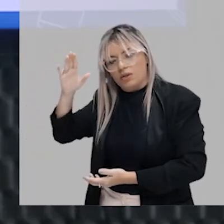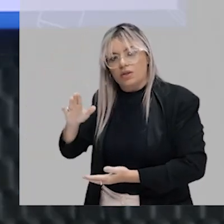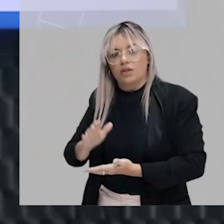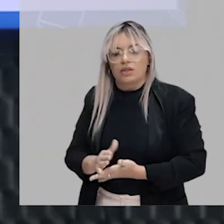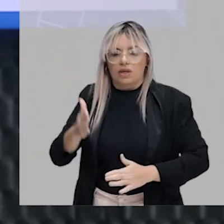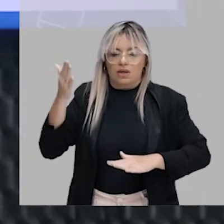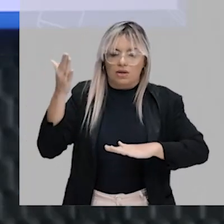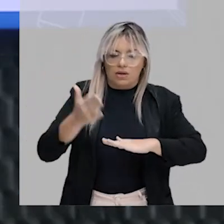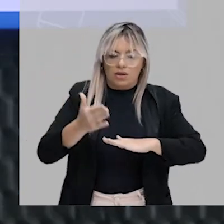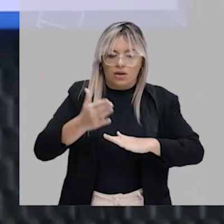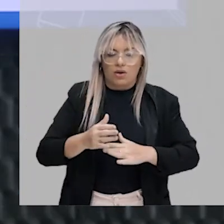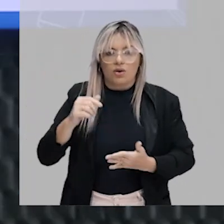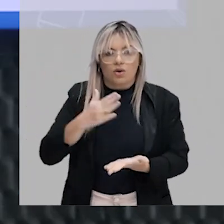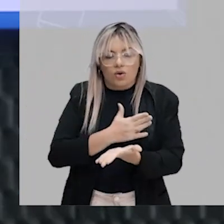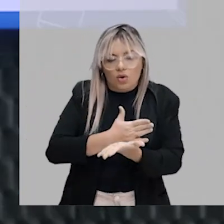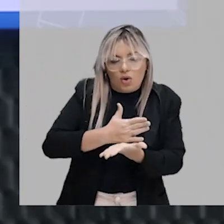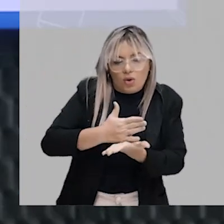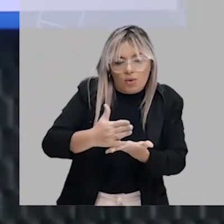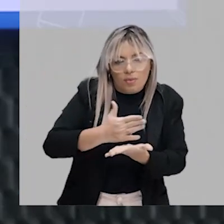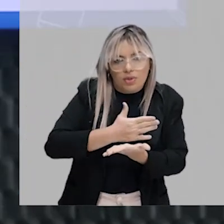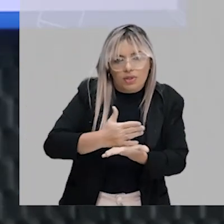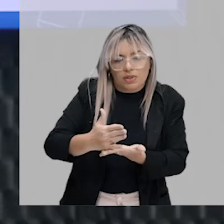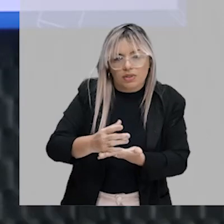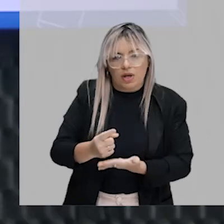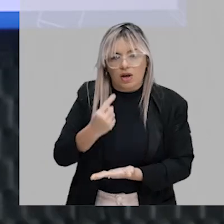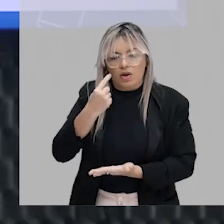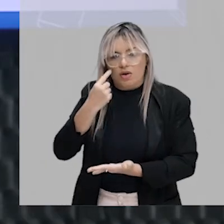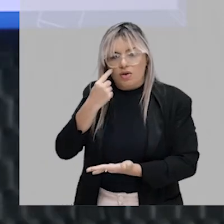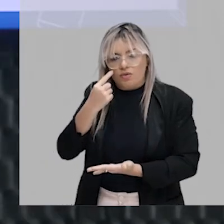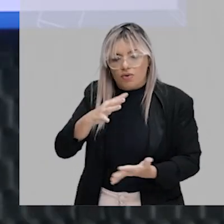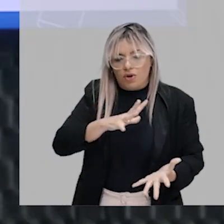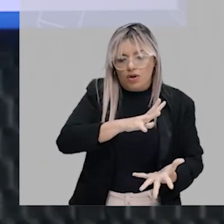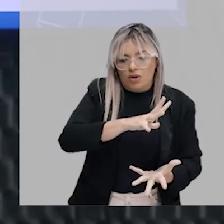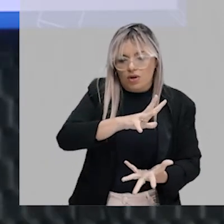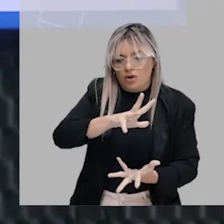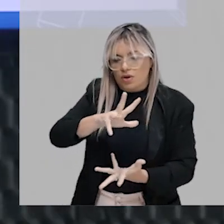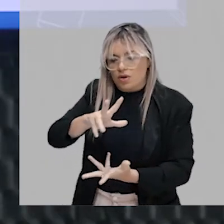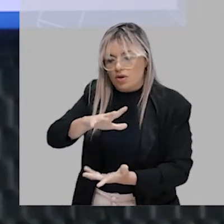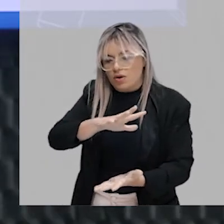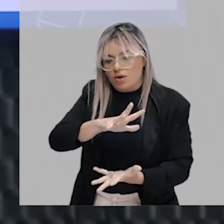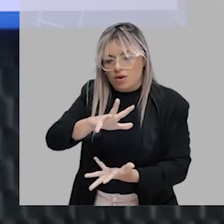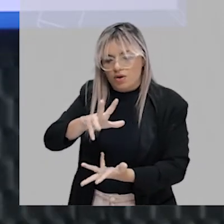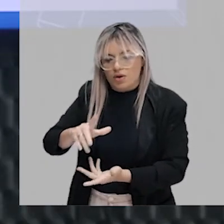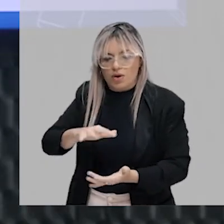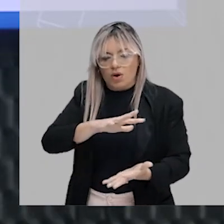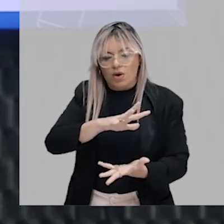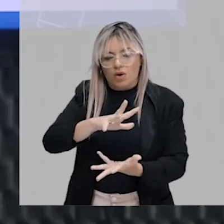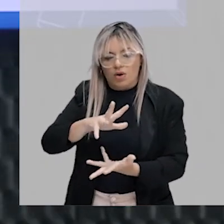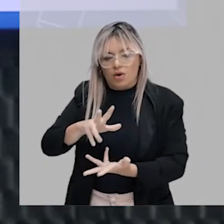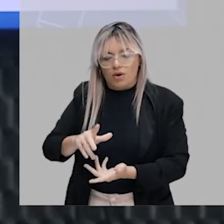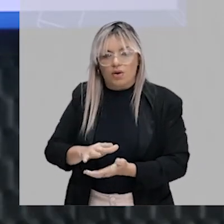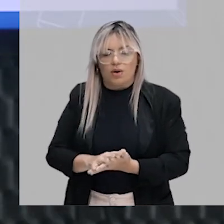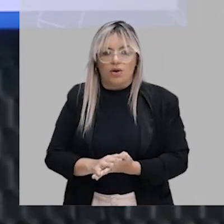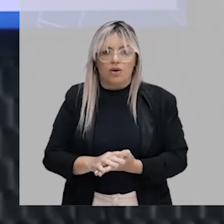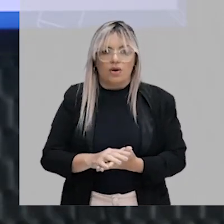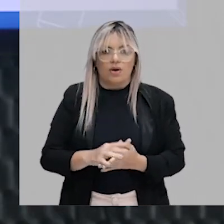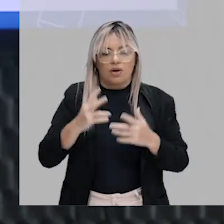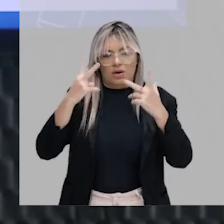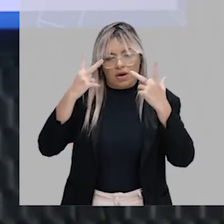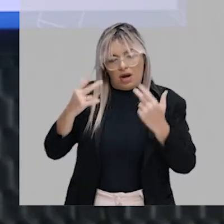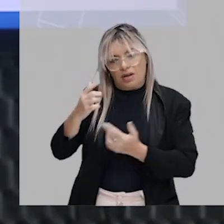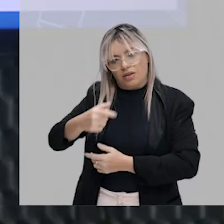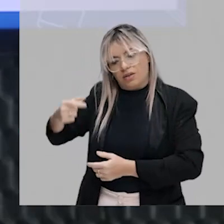humano passou a enxergar o mundo a partir de termos naturais, não mais sobrenaturais, mas sim agora naturais,